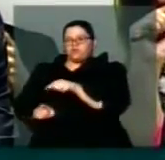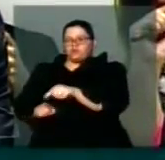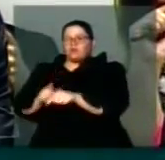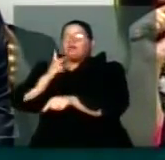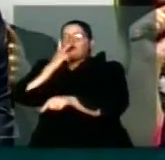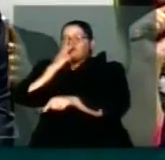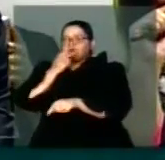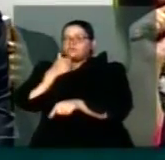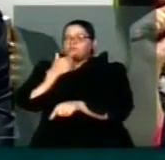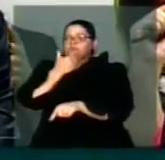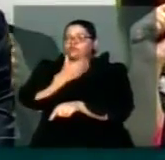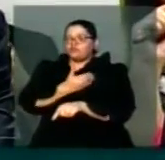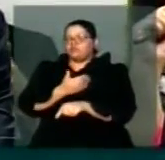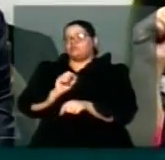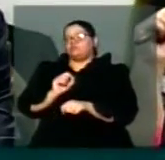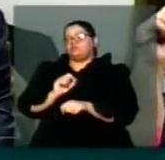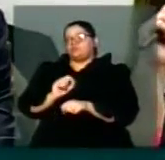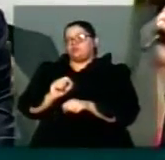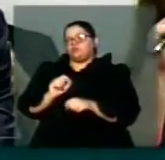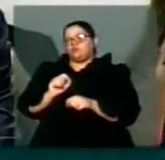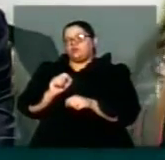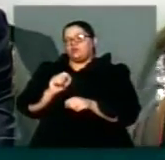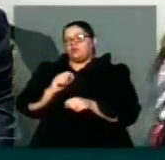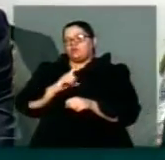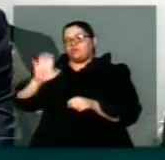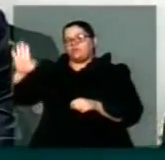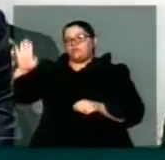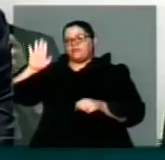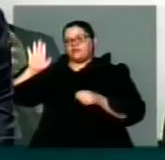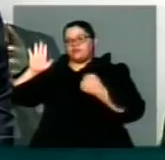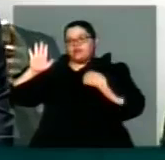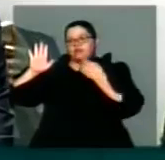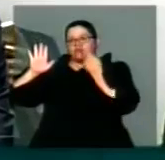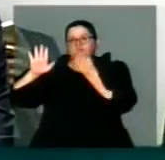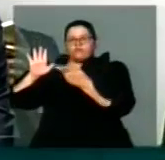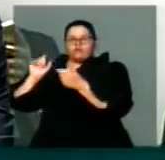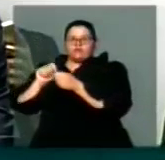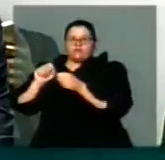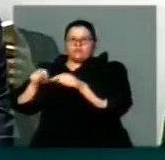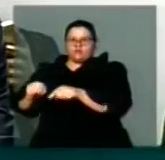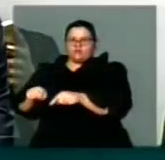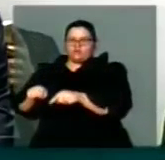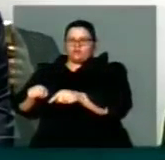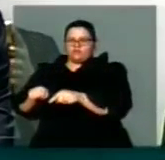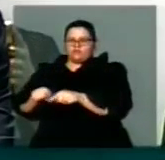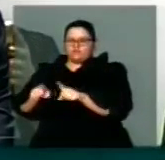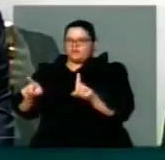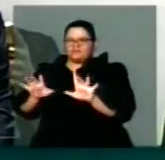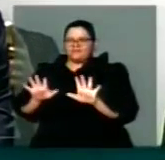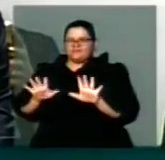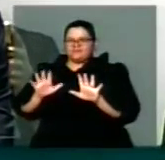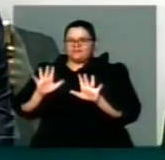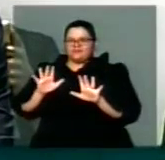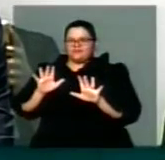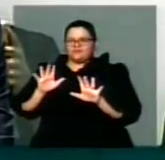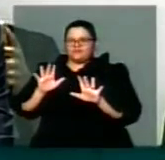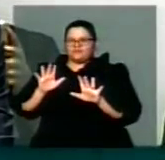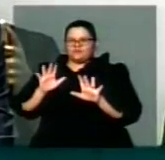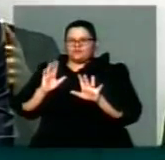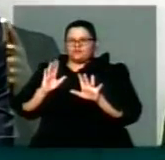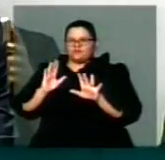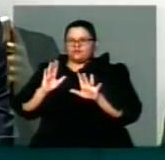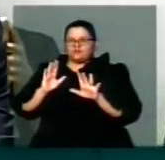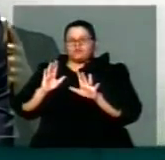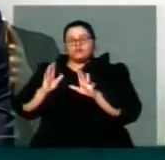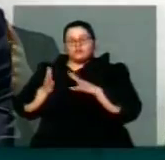que tivesse pedido uma vantagem e tivesse ouvido promessa de vantagem desse suposto interlocutor. A gravação foi motivo da